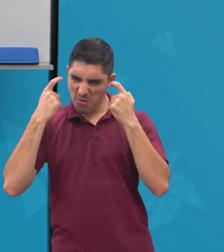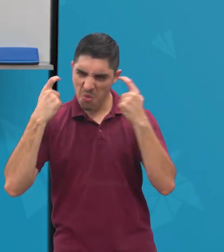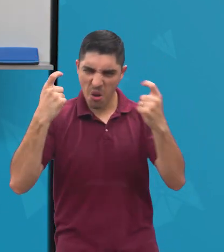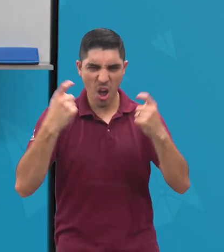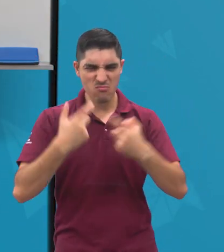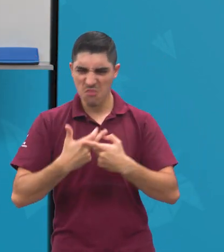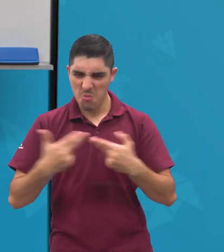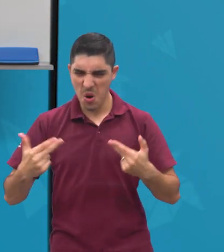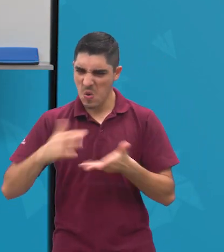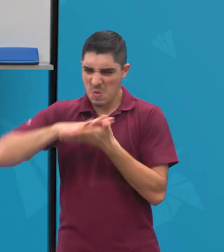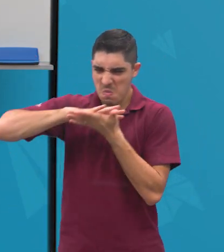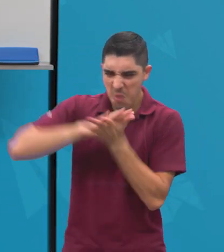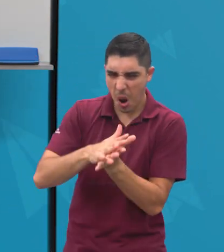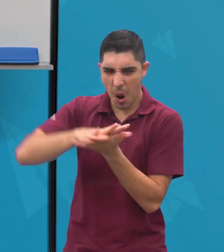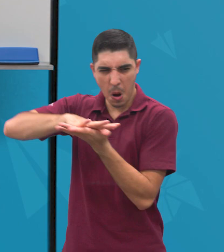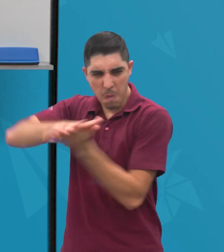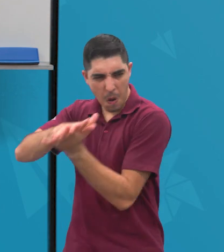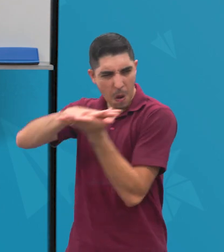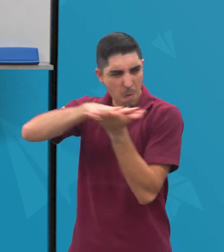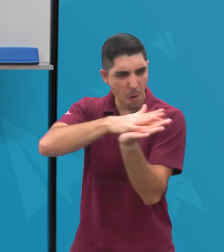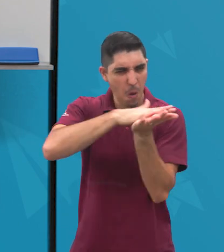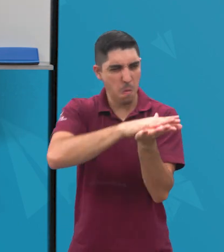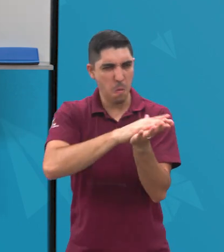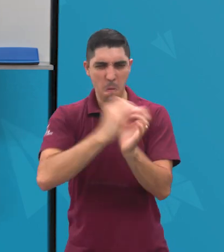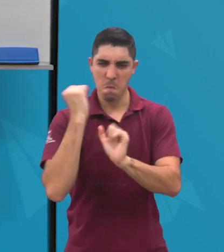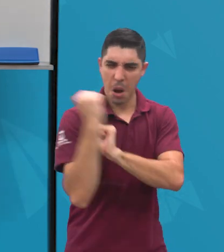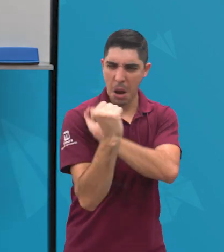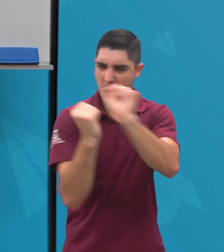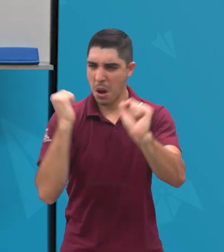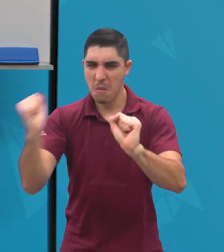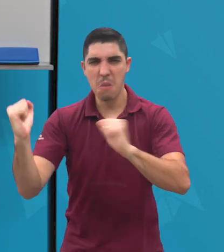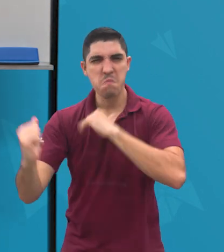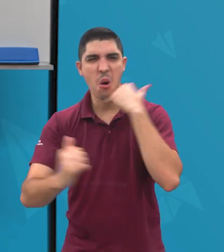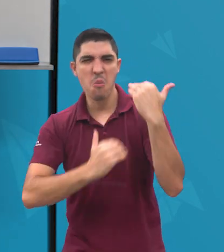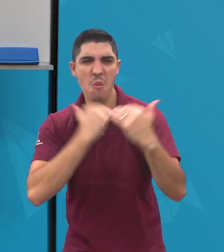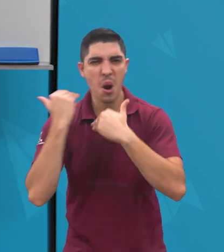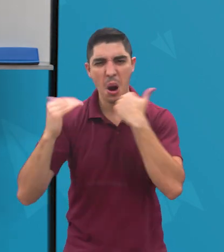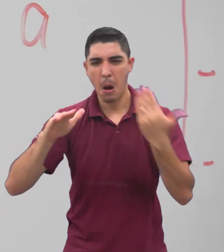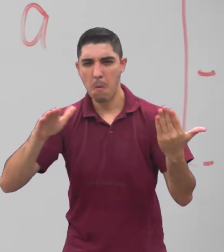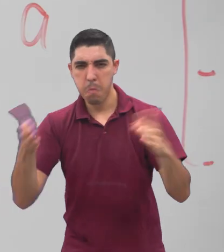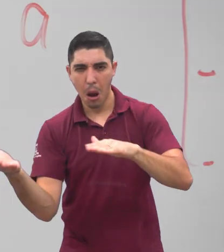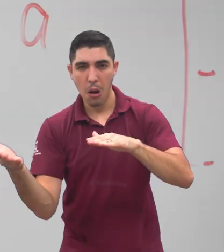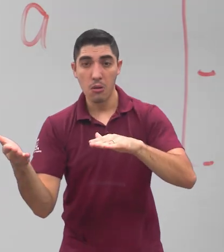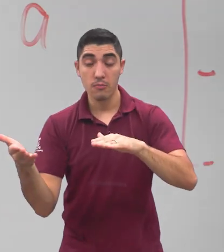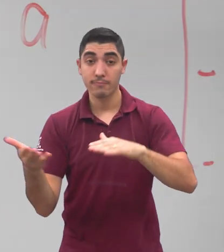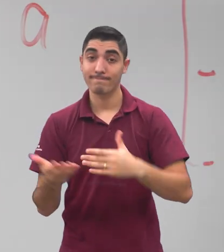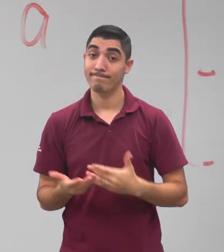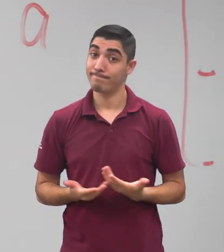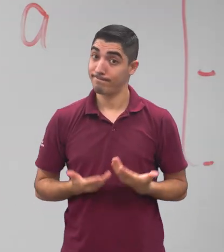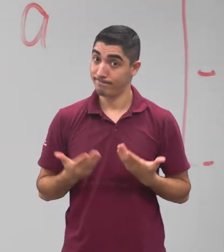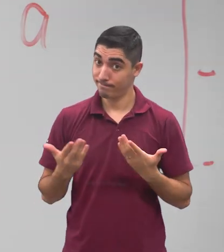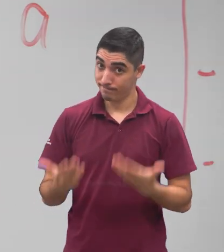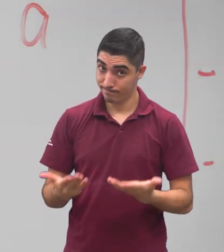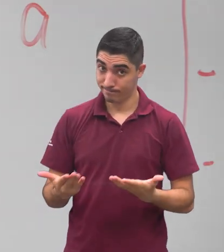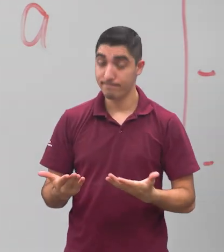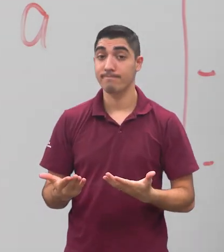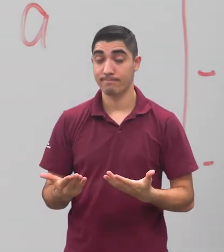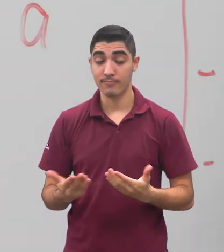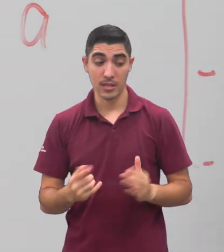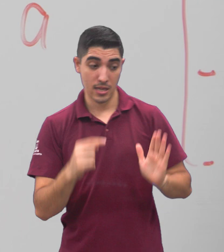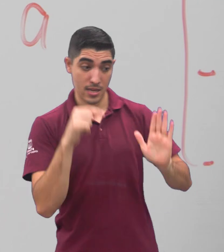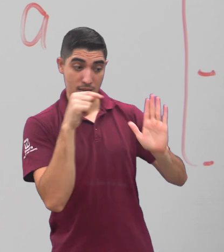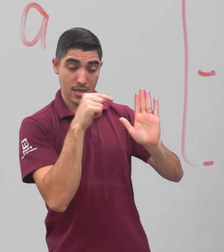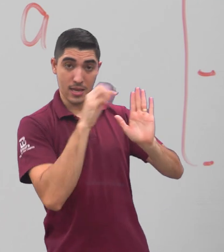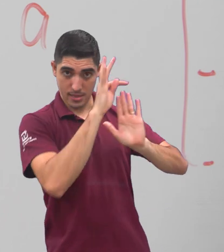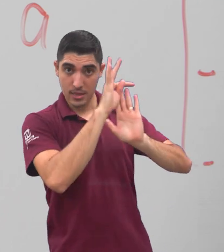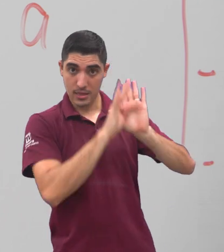com destruição e morte, então isso também significa dizer que esse texto ele